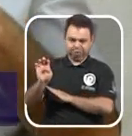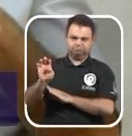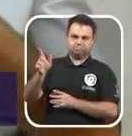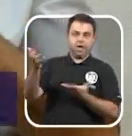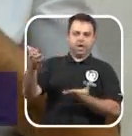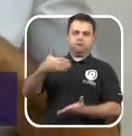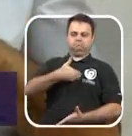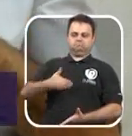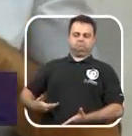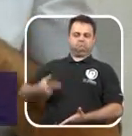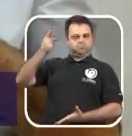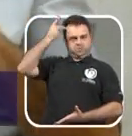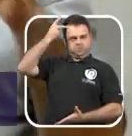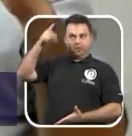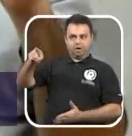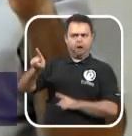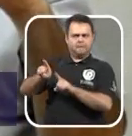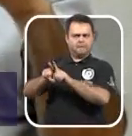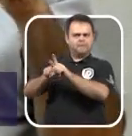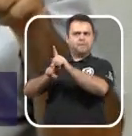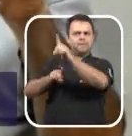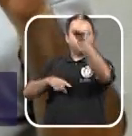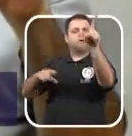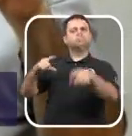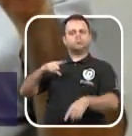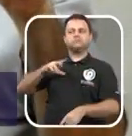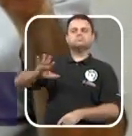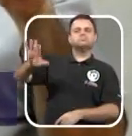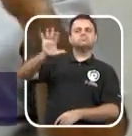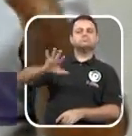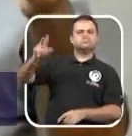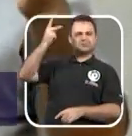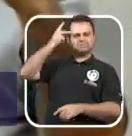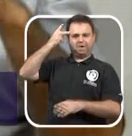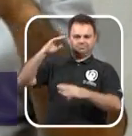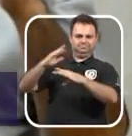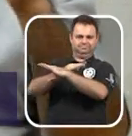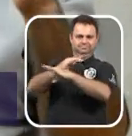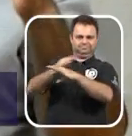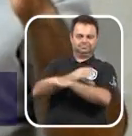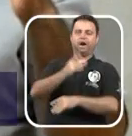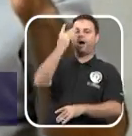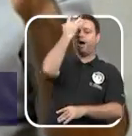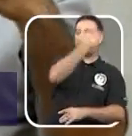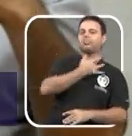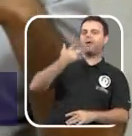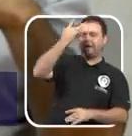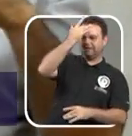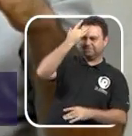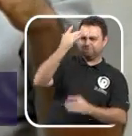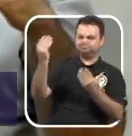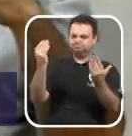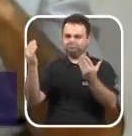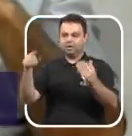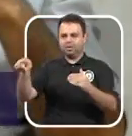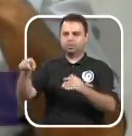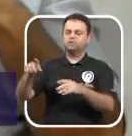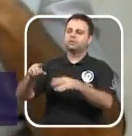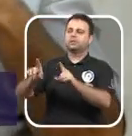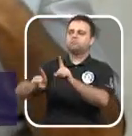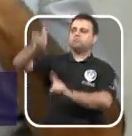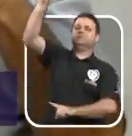pontuava bem. Aliás, ganhava de todo mundo na capital. Inclusive do Haddad, tinha mais voto que o Haddad na